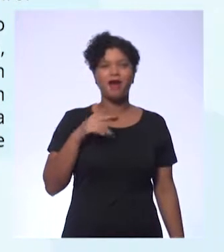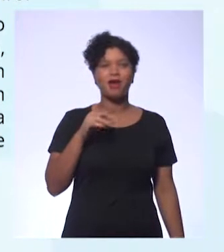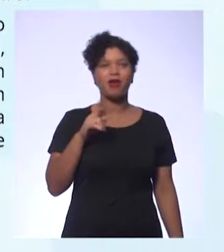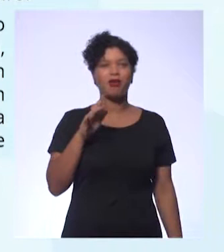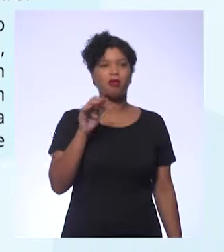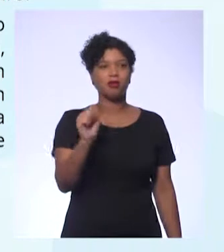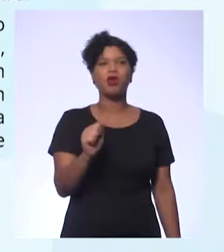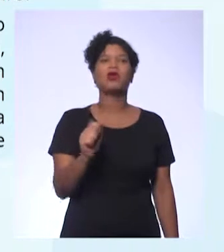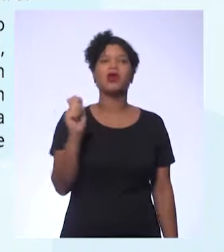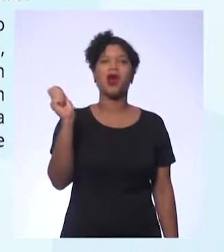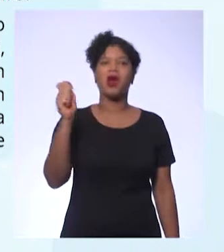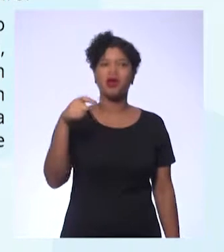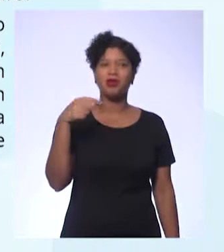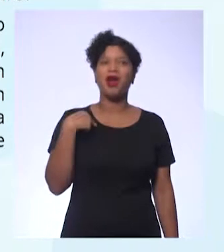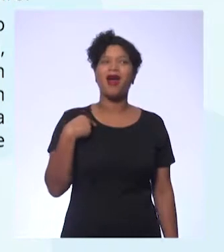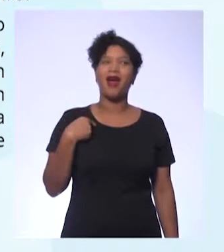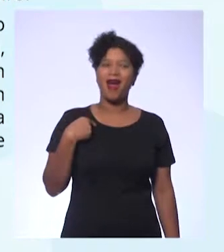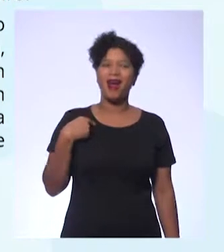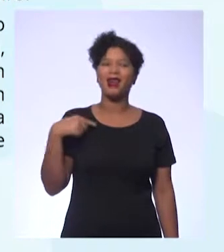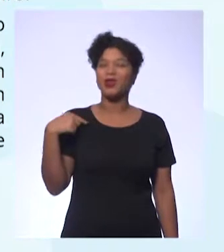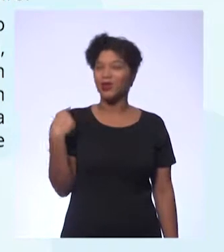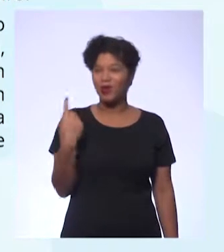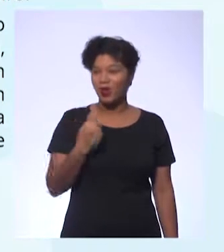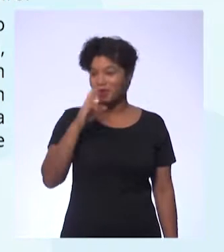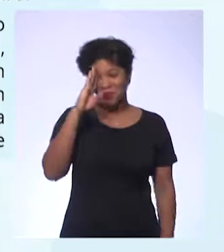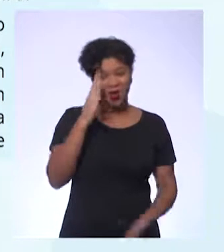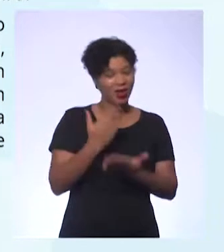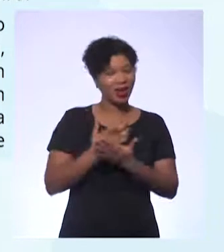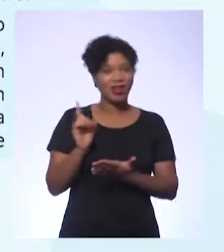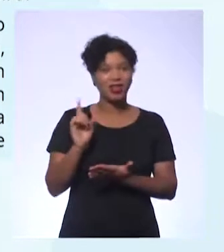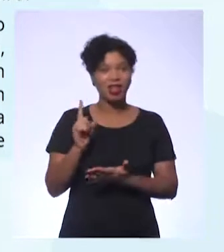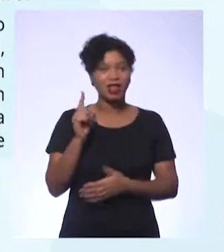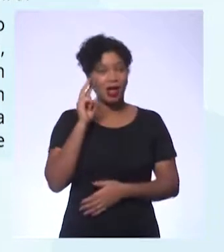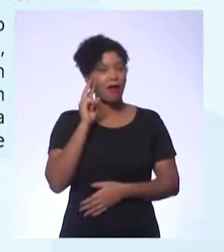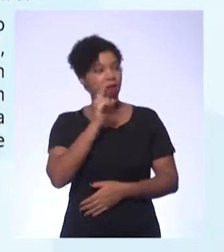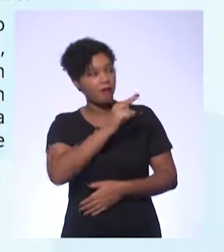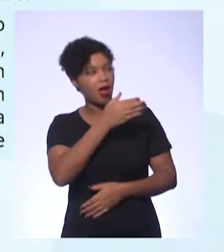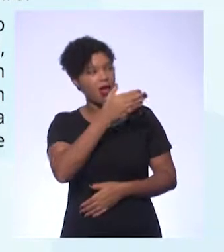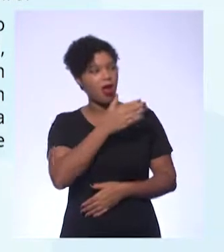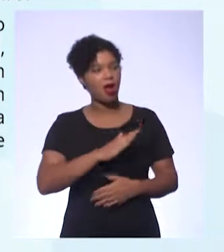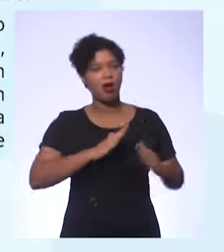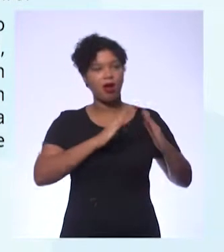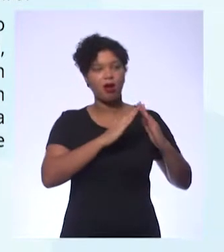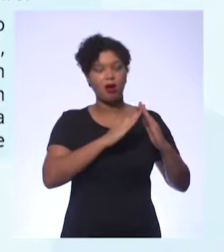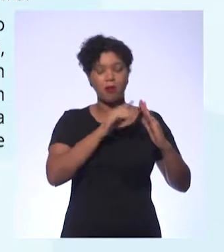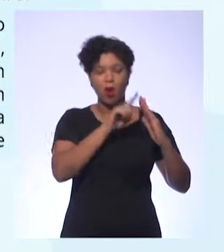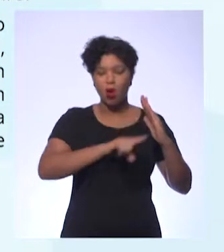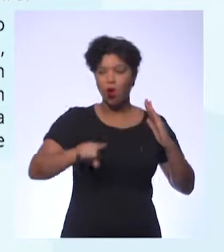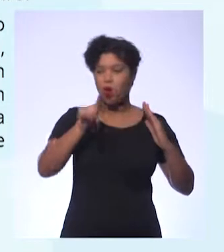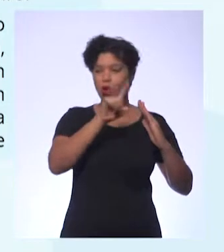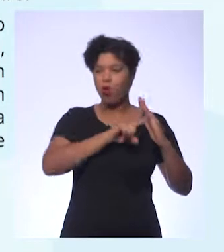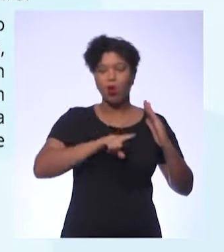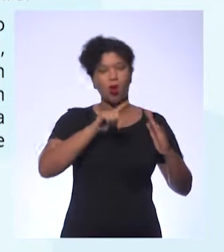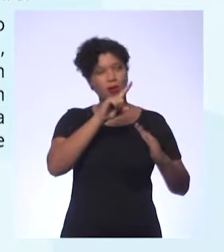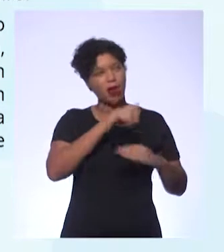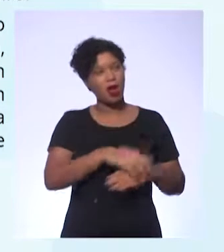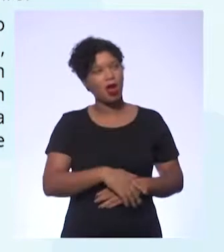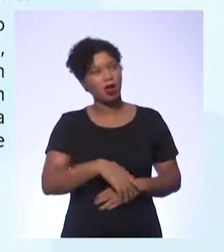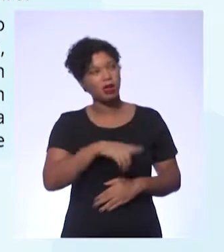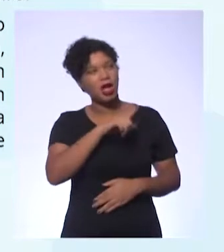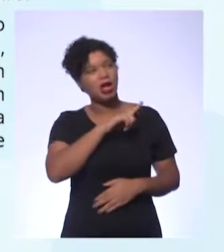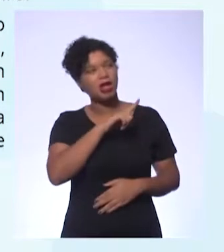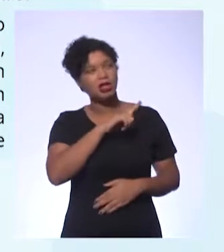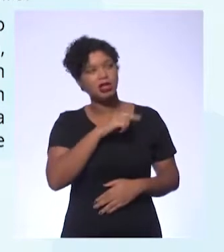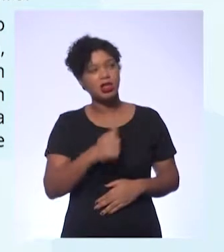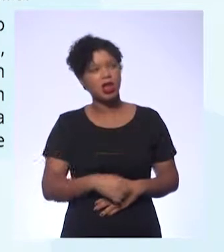melhor do que os soubemos desejar. Vês ali, amigo Sancho Pança, onde se descobrem 30 ou